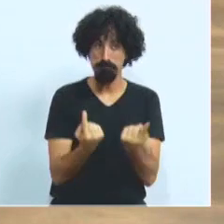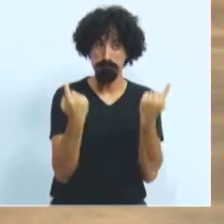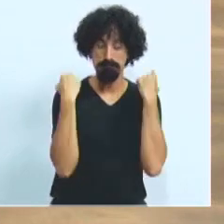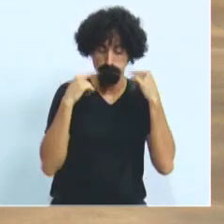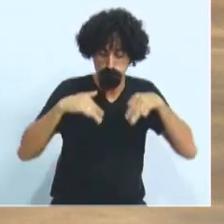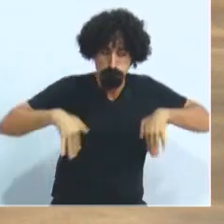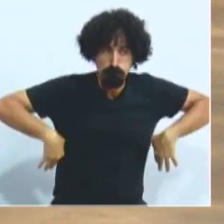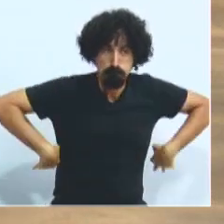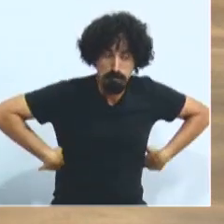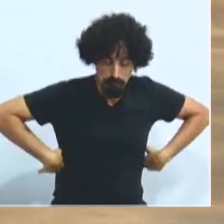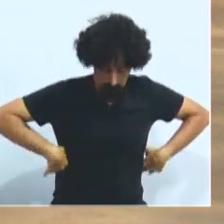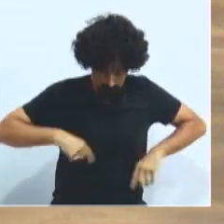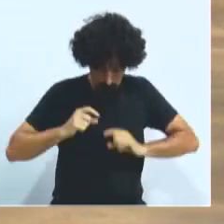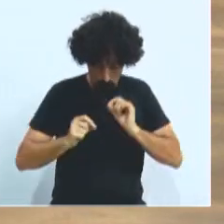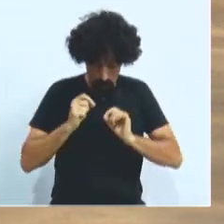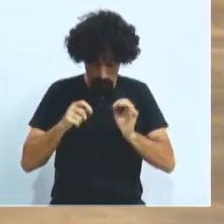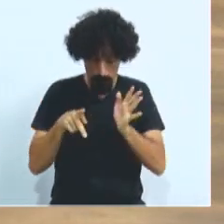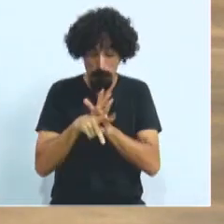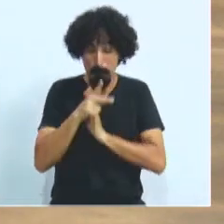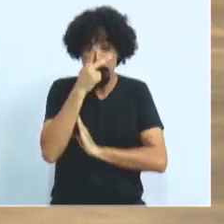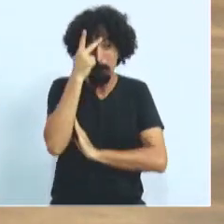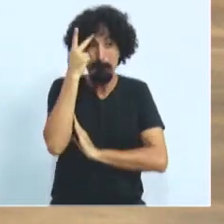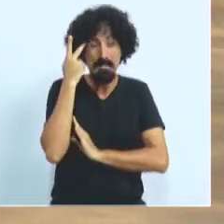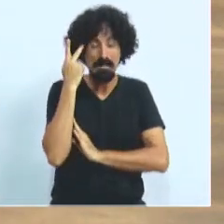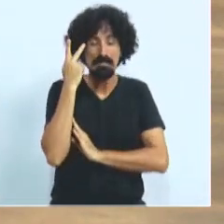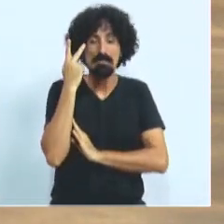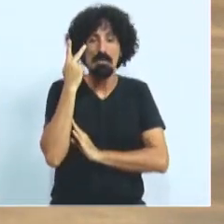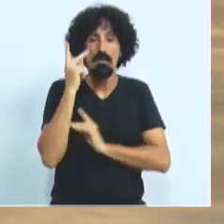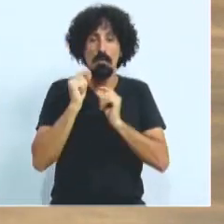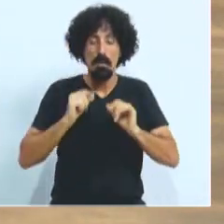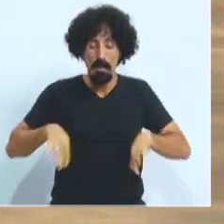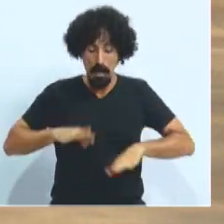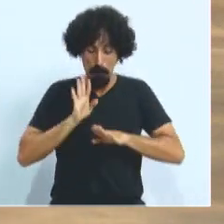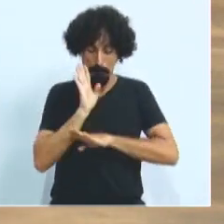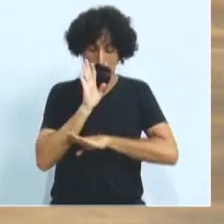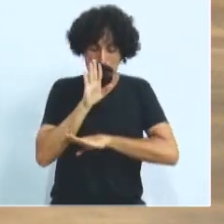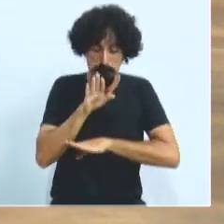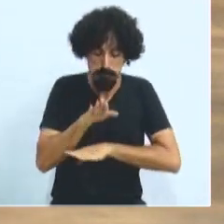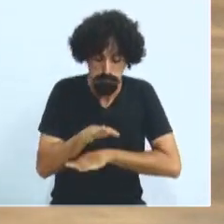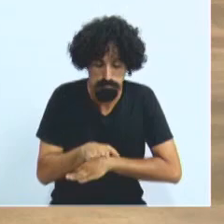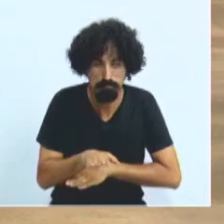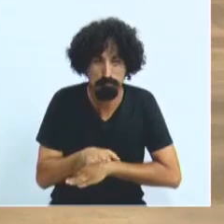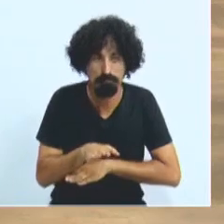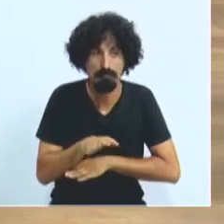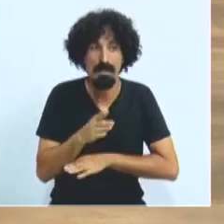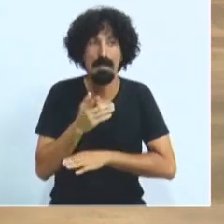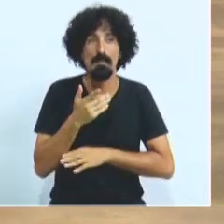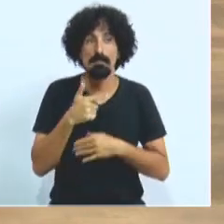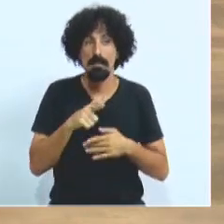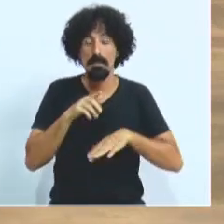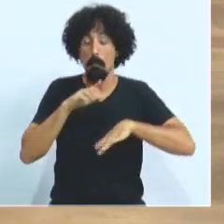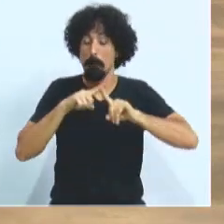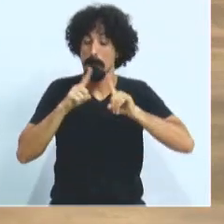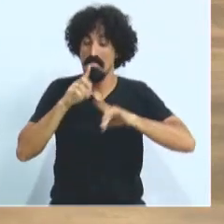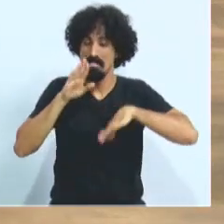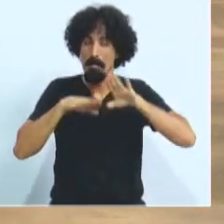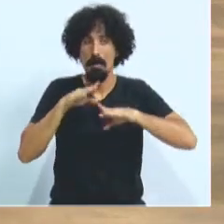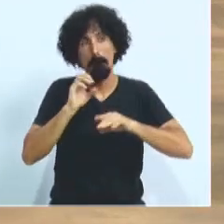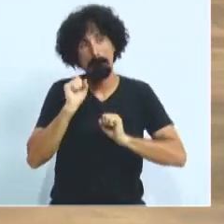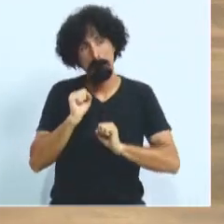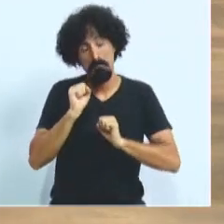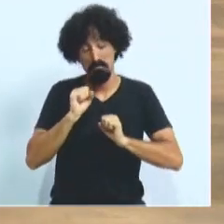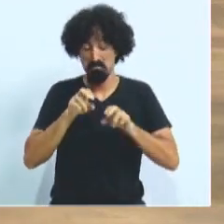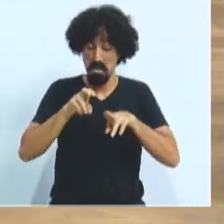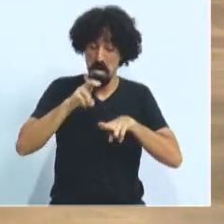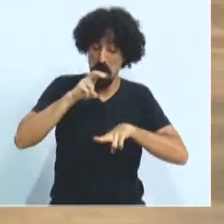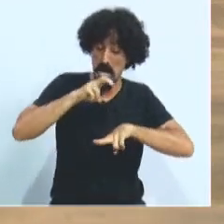gente não conseguiria. Ela é móvel, mas se você conseguir apoiar ela na parede, uma distância que você não vá causar um outro acidente. Uma cadeira ou uma mesa que eu